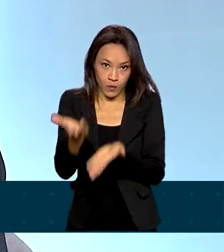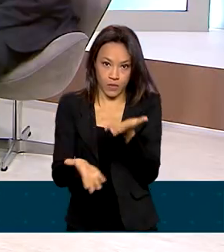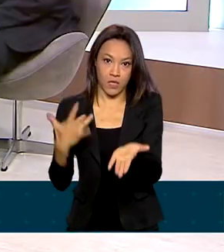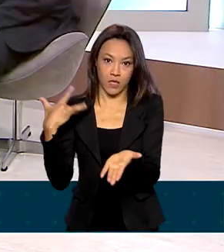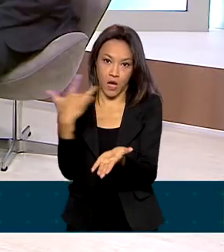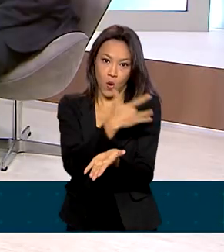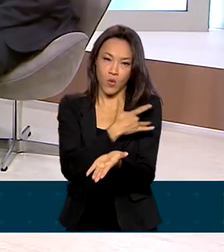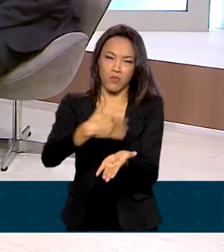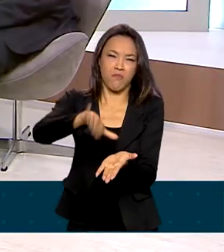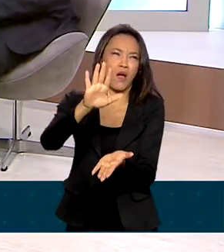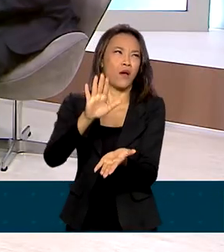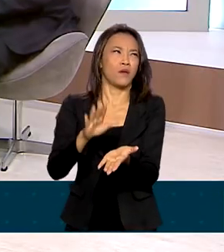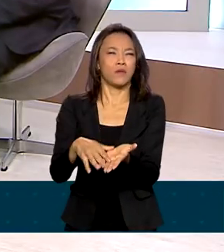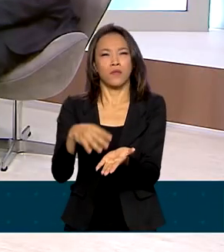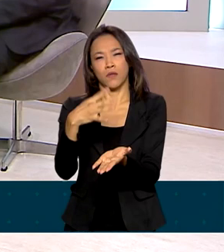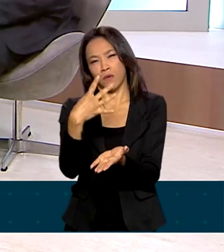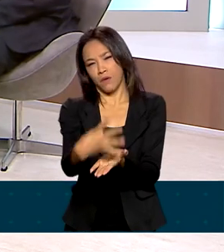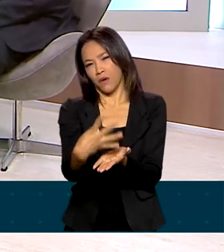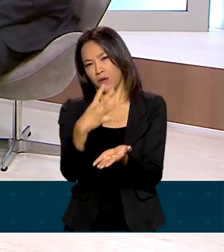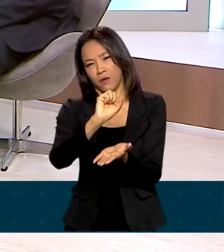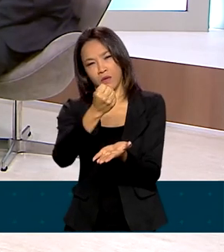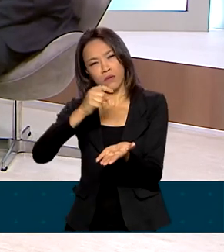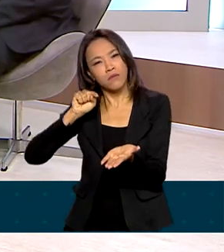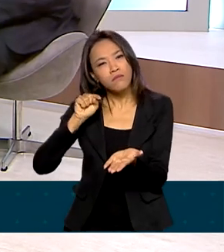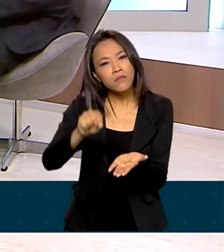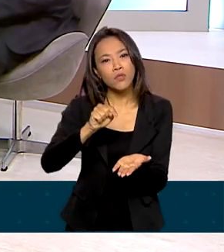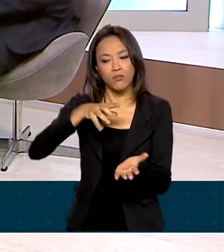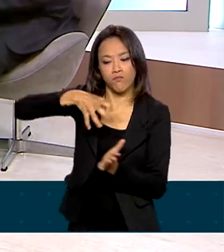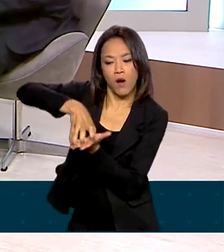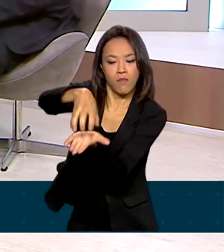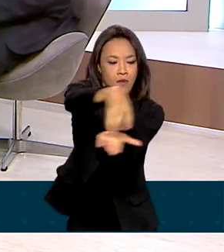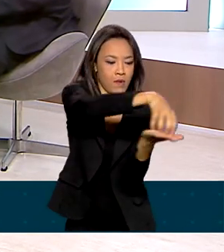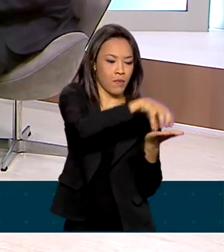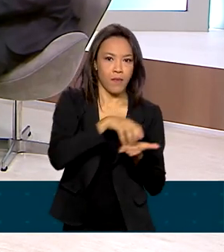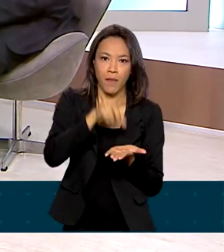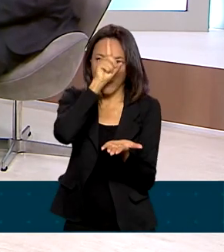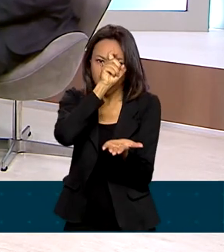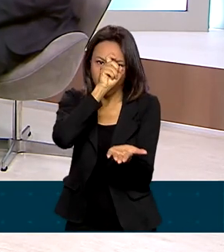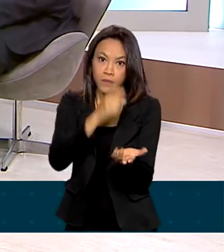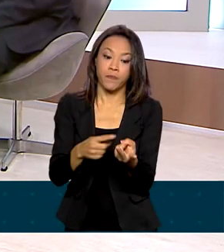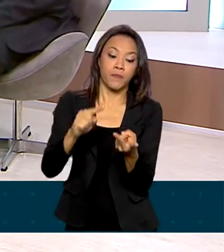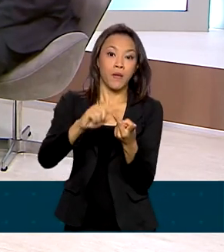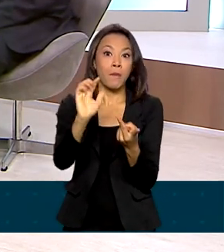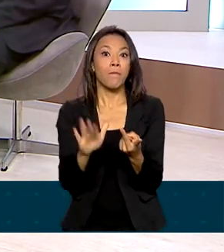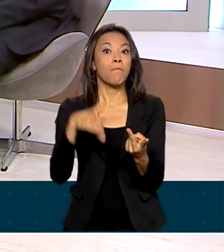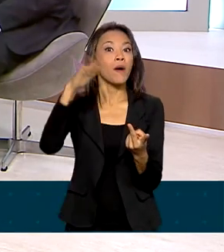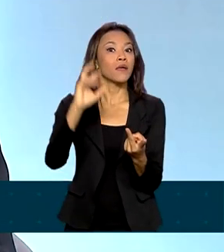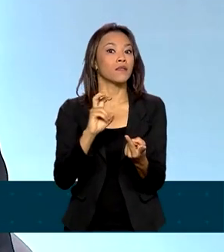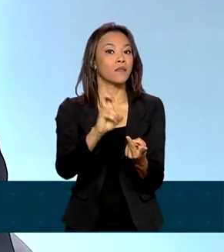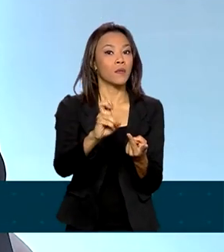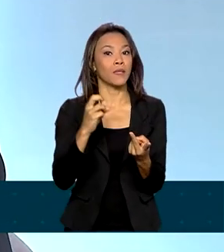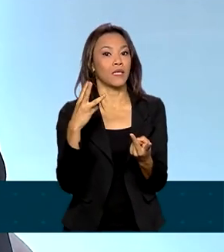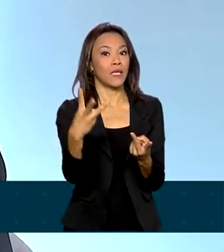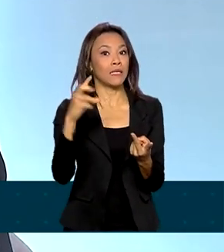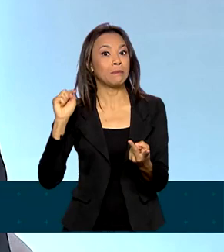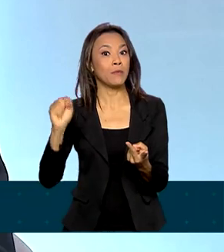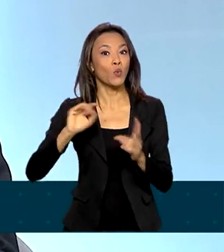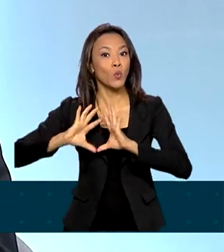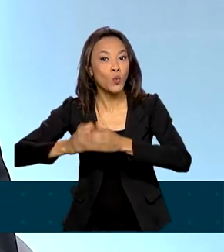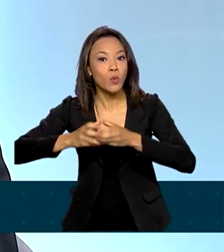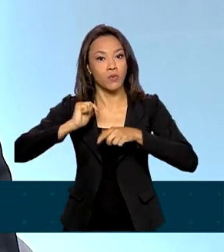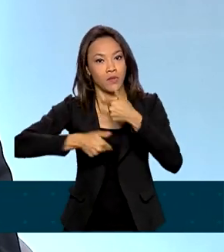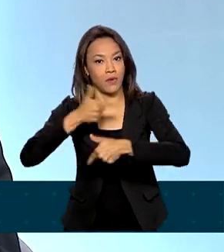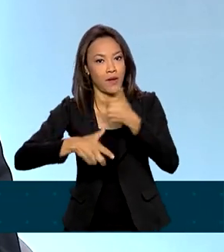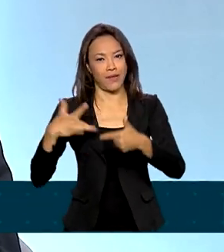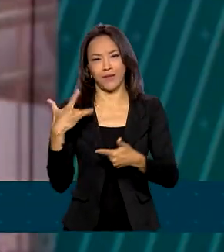pública, são mais de 48 mil unidades básicas de saúde e mais de 53 mil equipes de saúde da família.